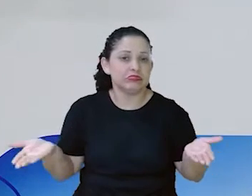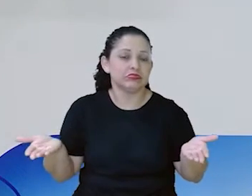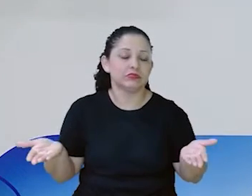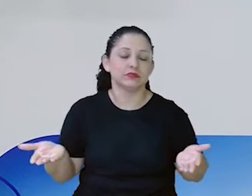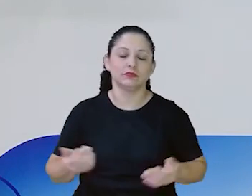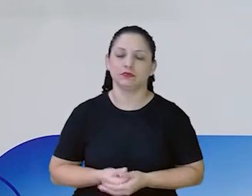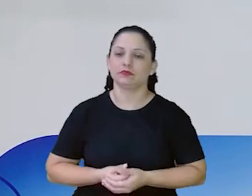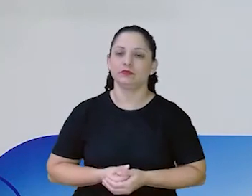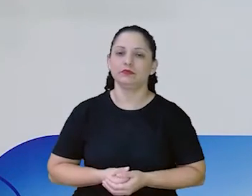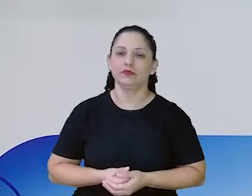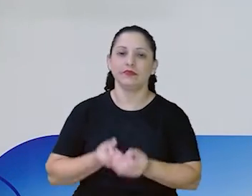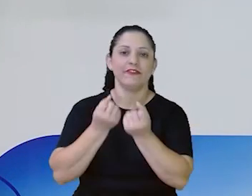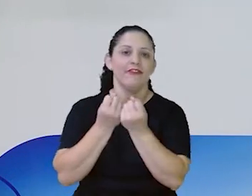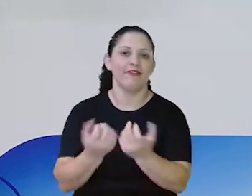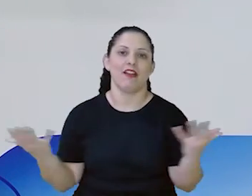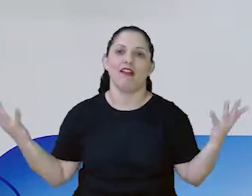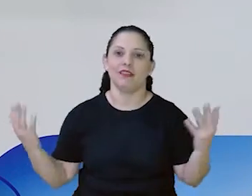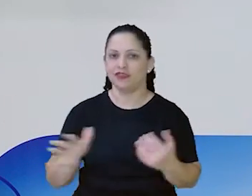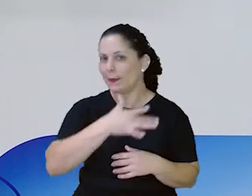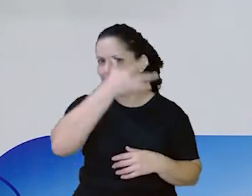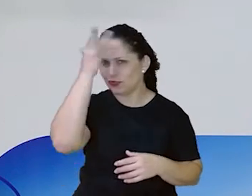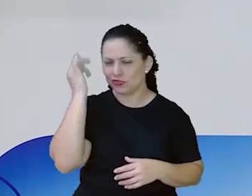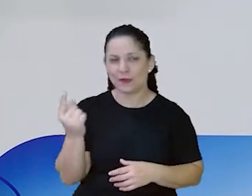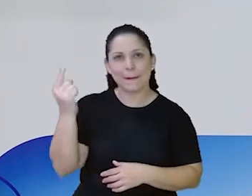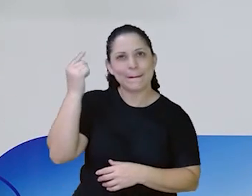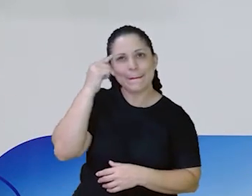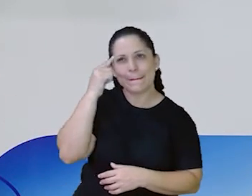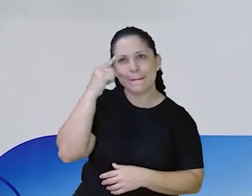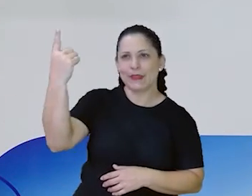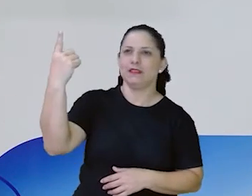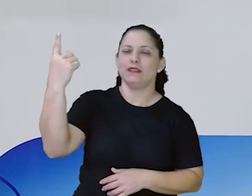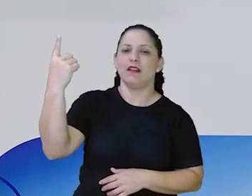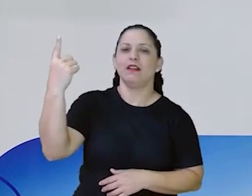Como a grande maioria das pessoas pensam,